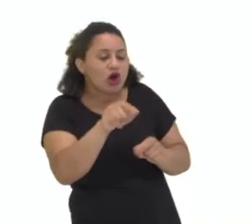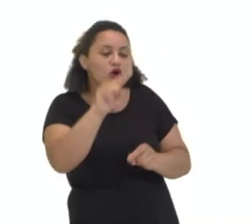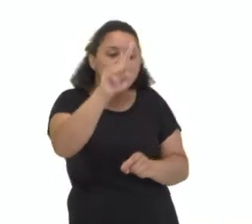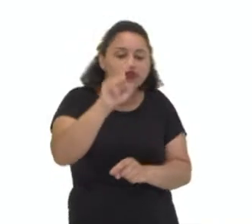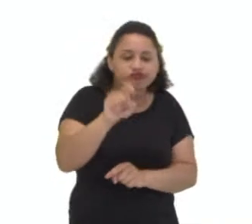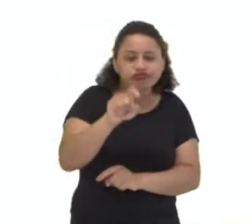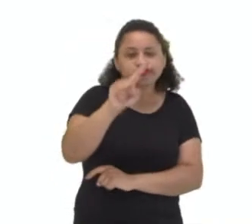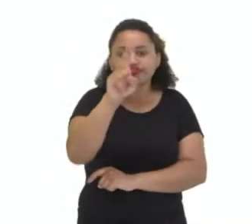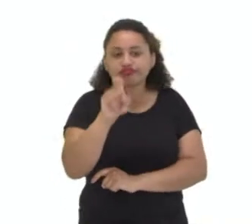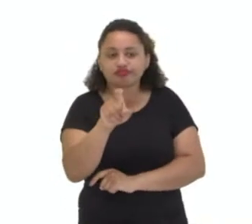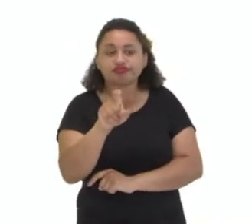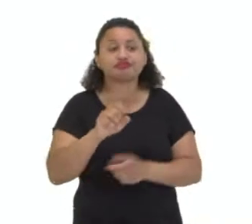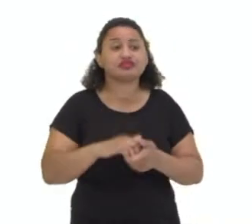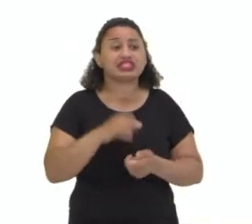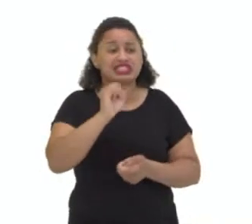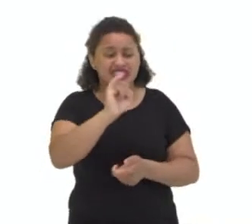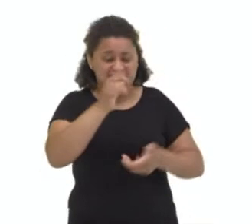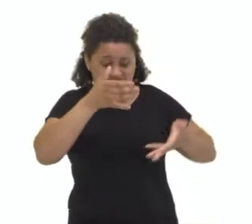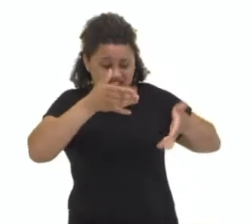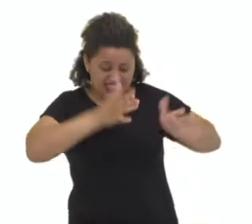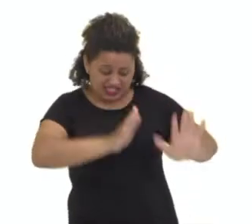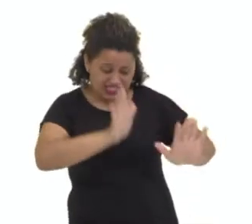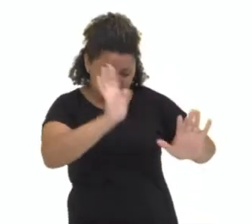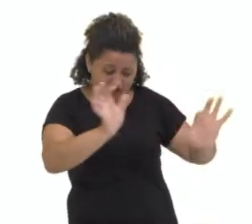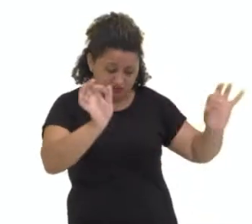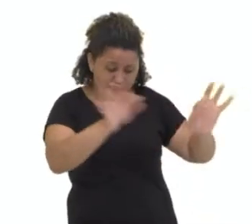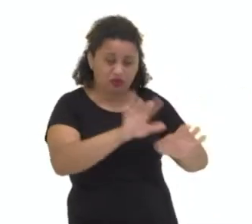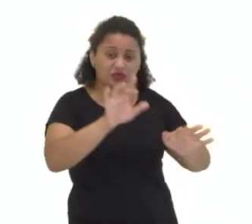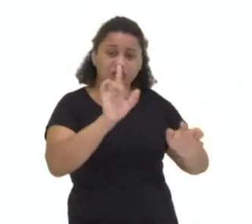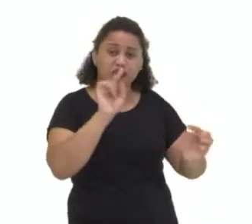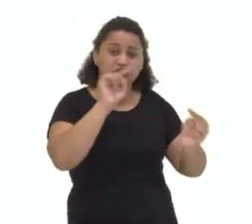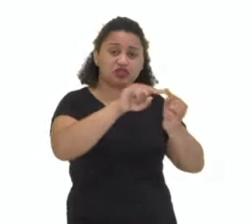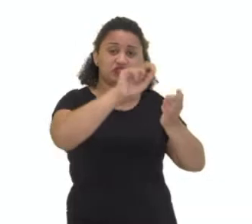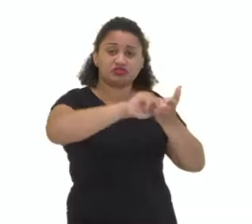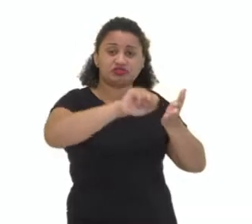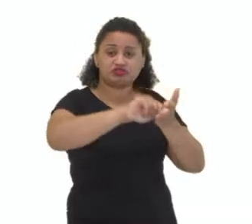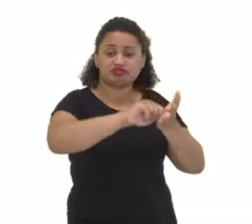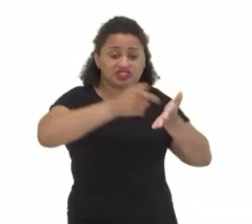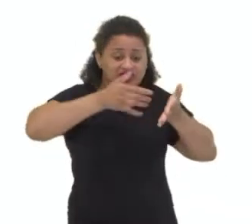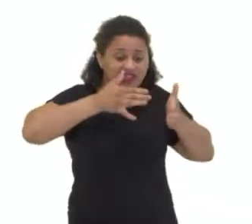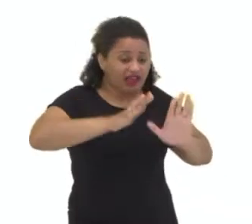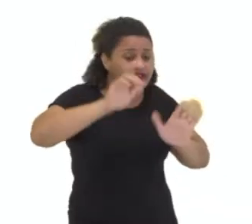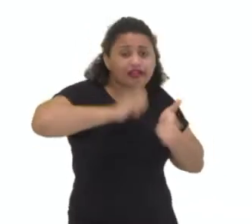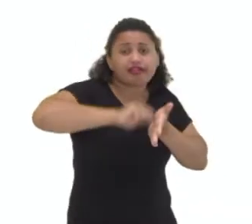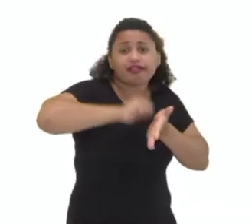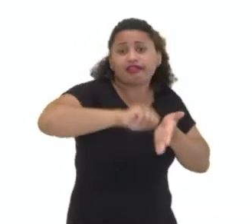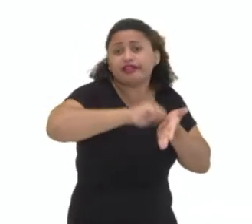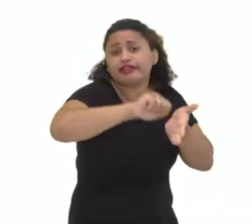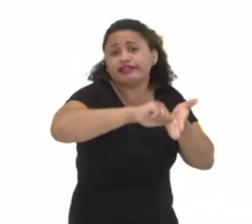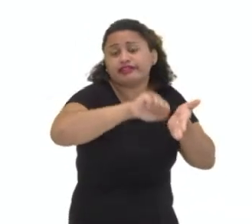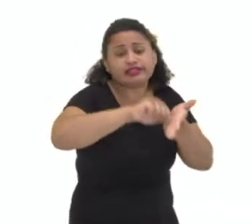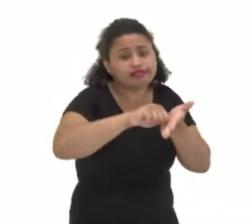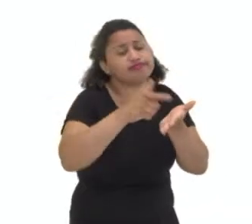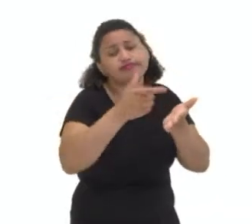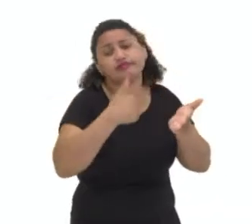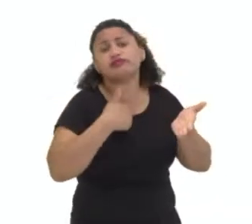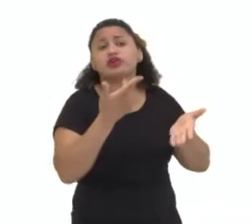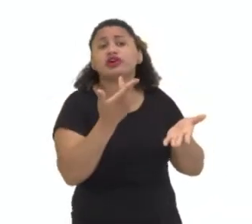Se alguém nascesse para escrever, haveria de nascer logo escrevendo, ao mesmo tempo em que